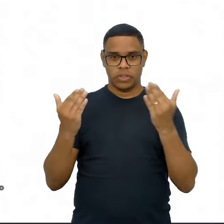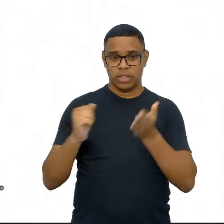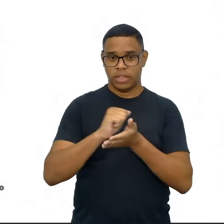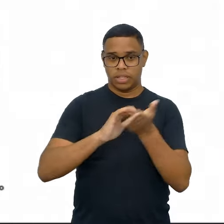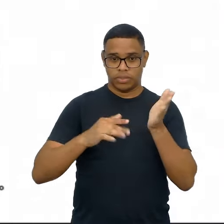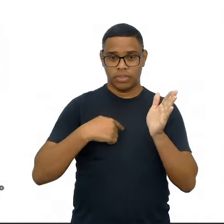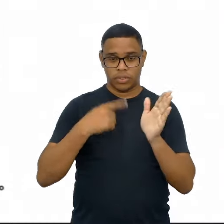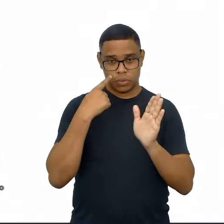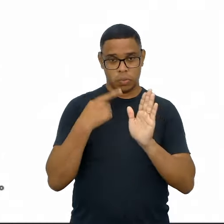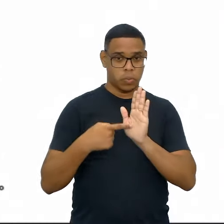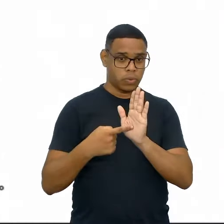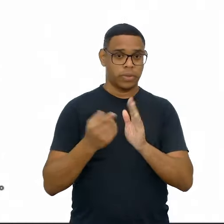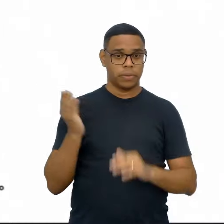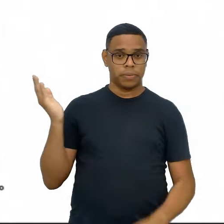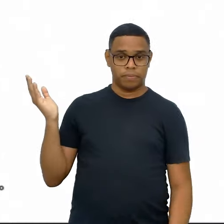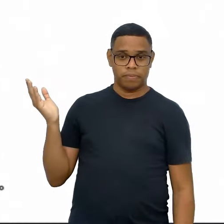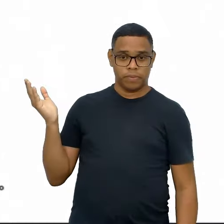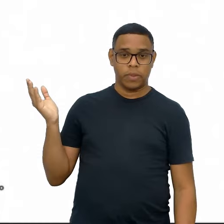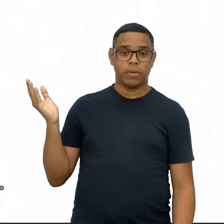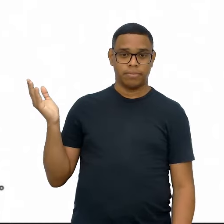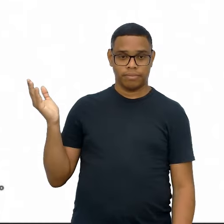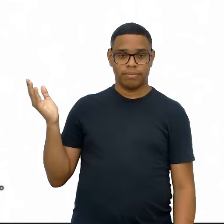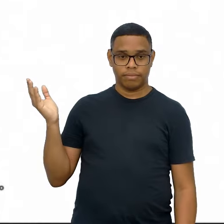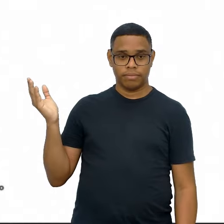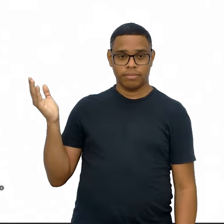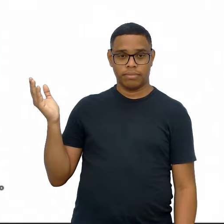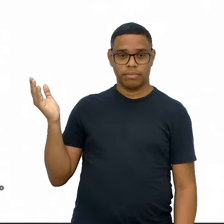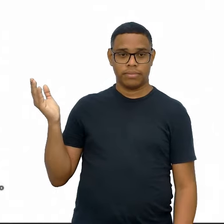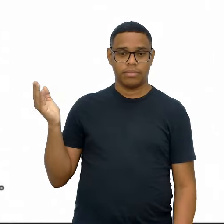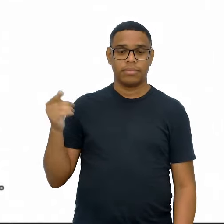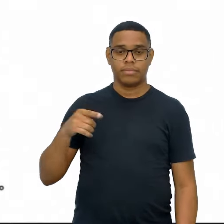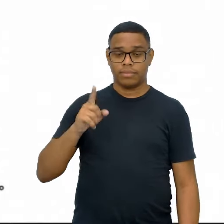eu trouxe, que é essa daí, ó, tá vendo? Essa foi